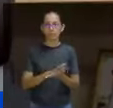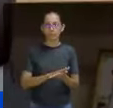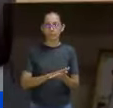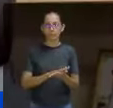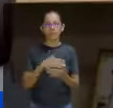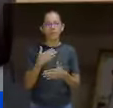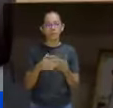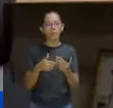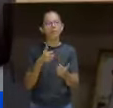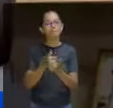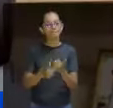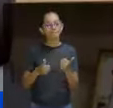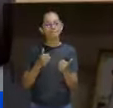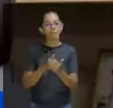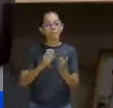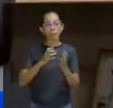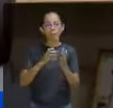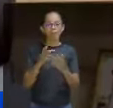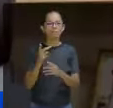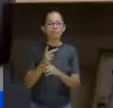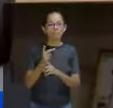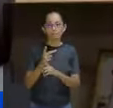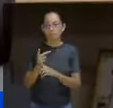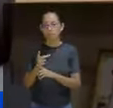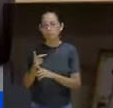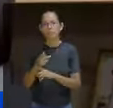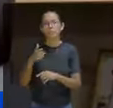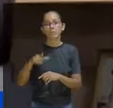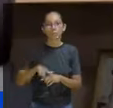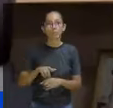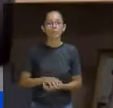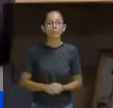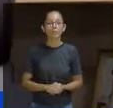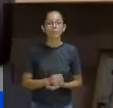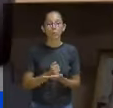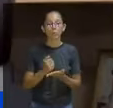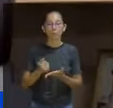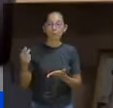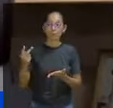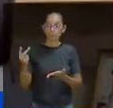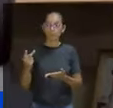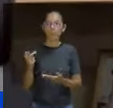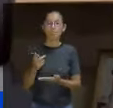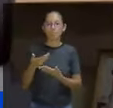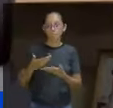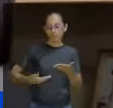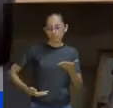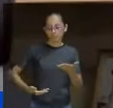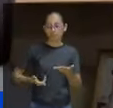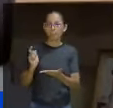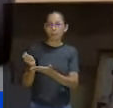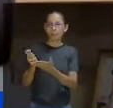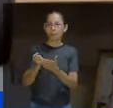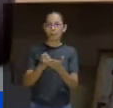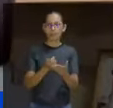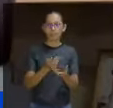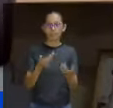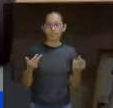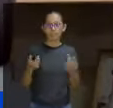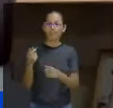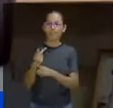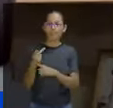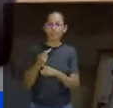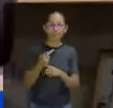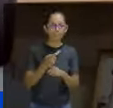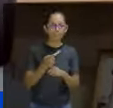se conseguir cópia de nota fiscal, cópia de segunda via dos boletos que foram pagos em todo esse